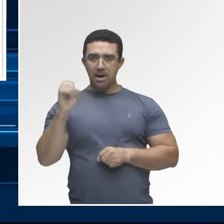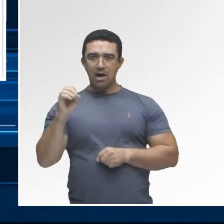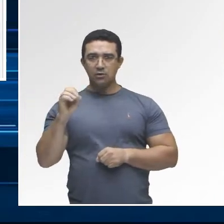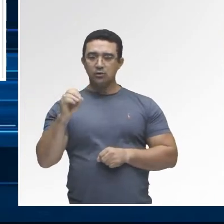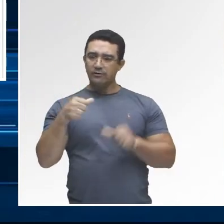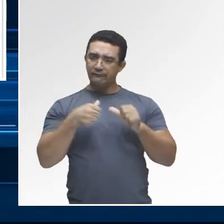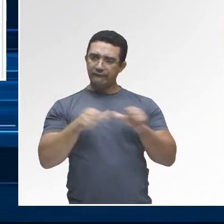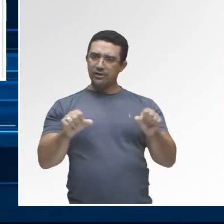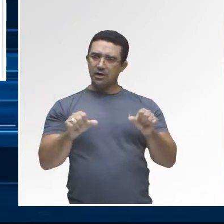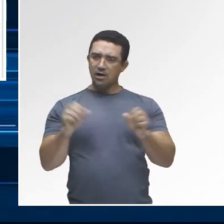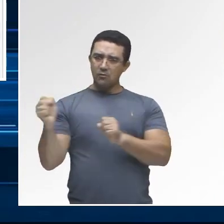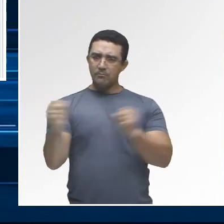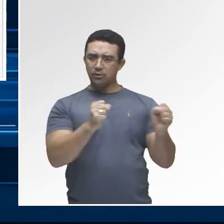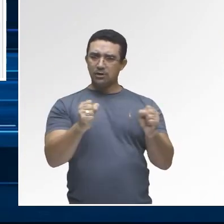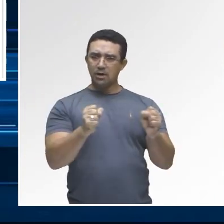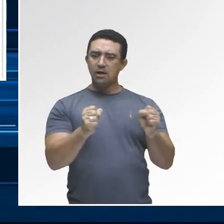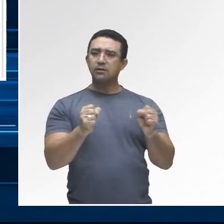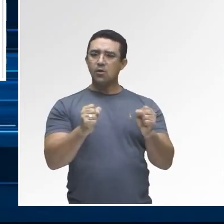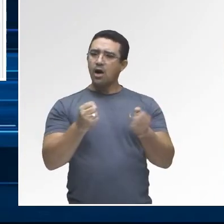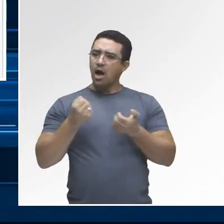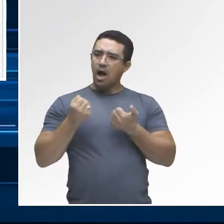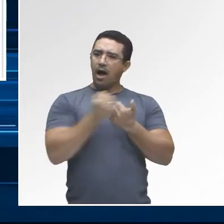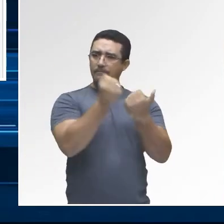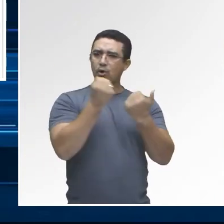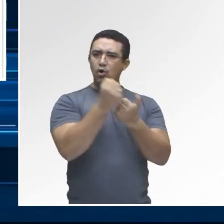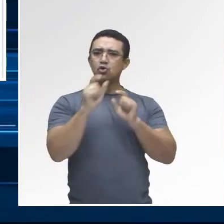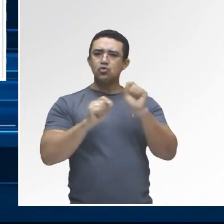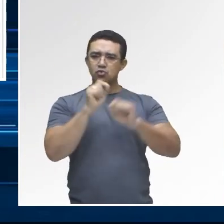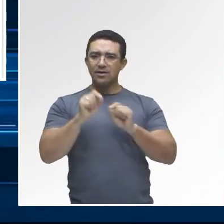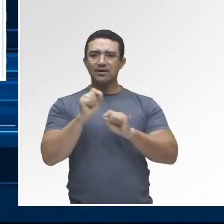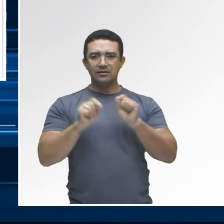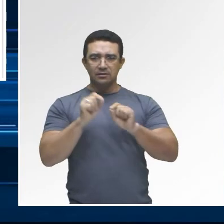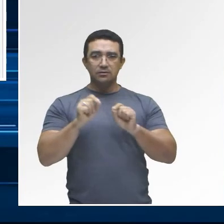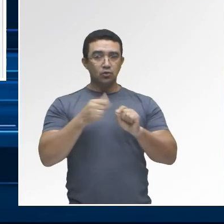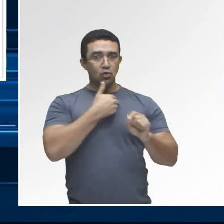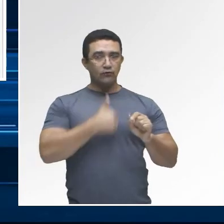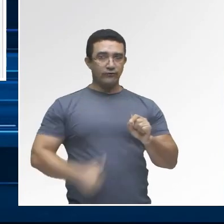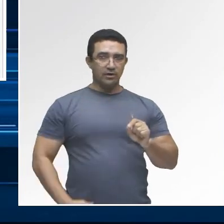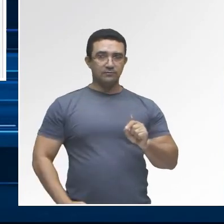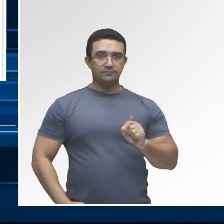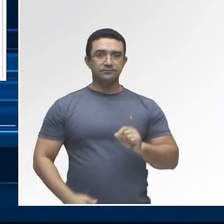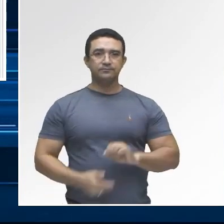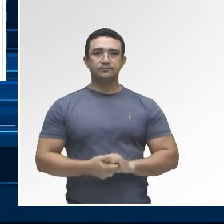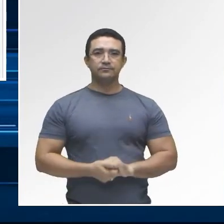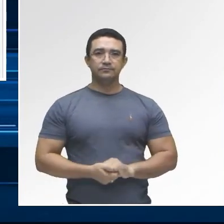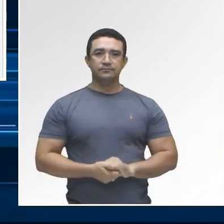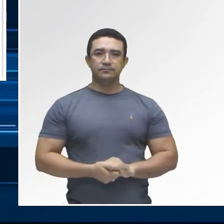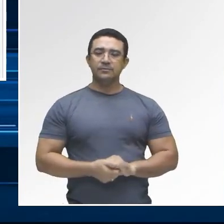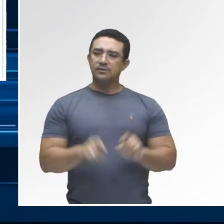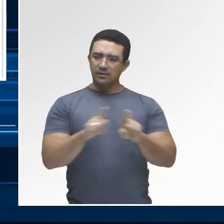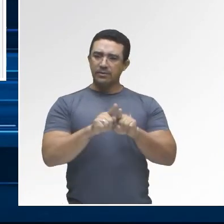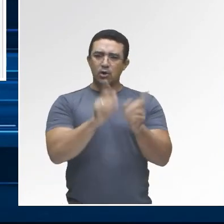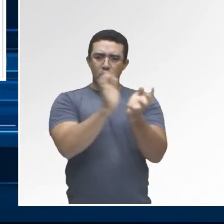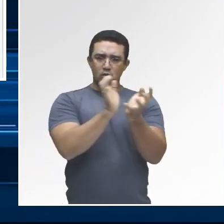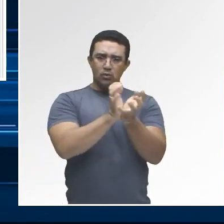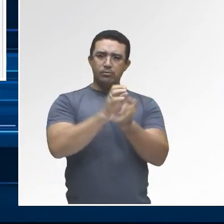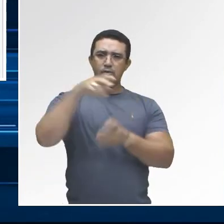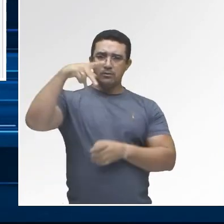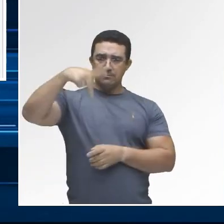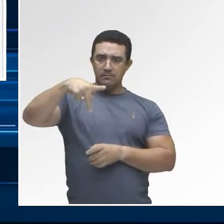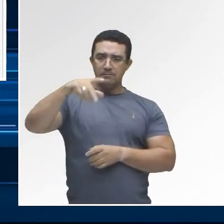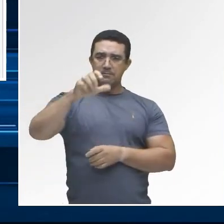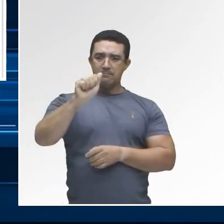com o apoio do Senado. Aqui, diferente do Mário, Sila, ele é patrício e ele vai perseguir e matar todos